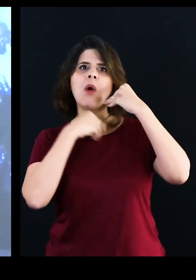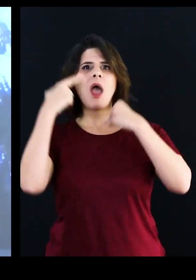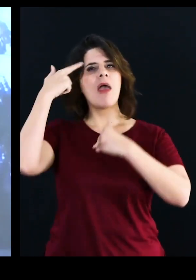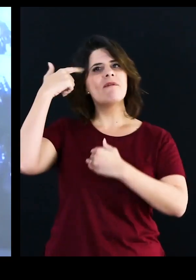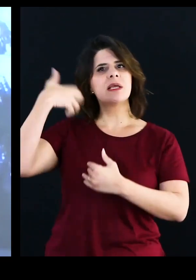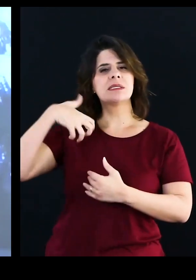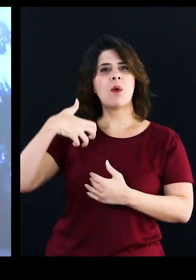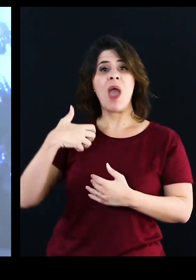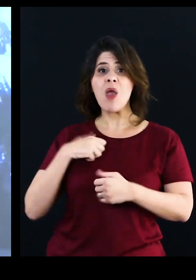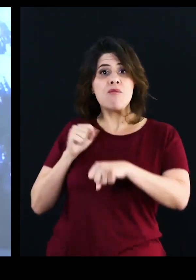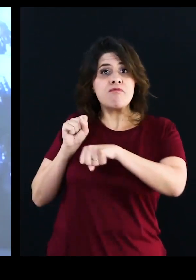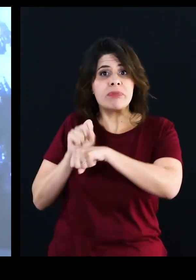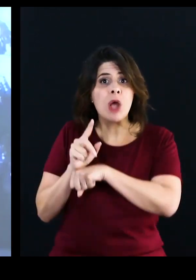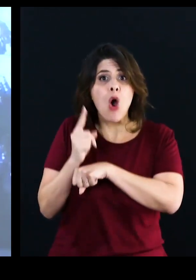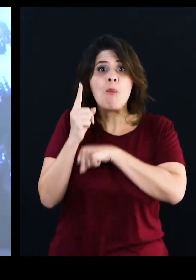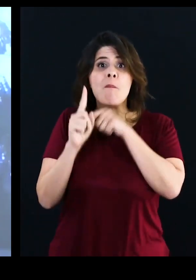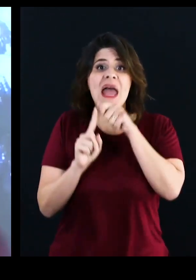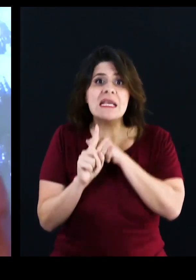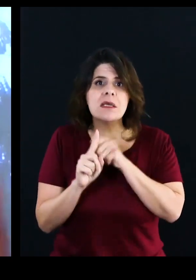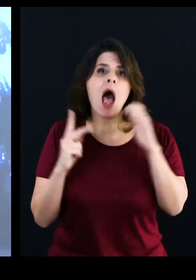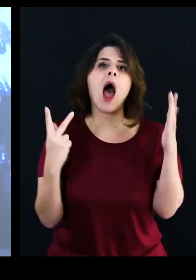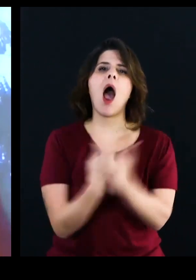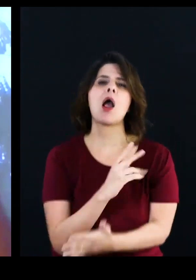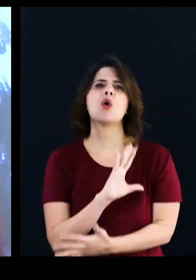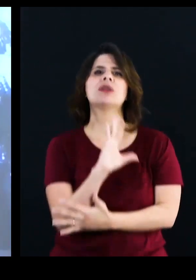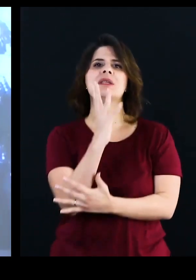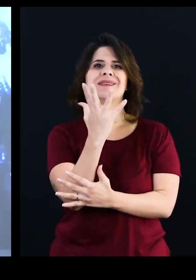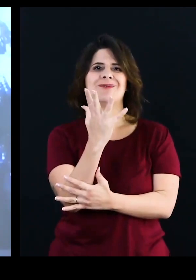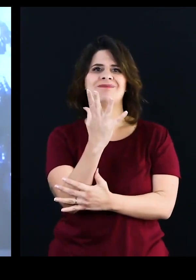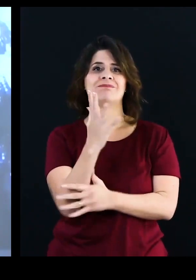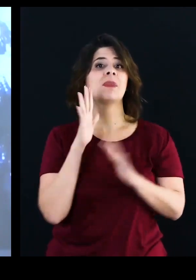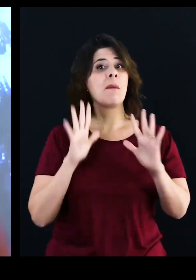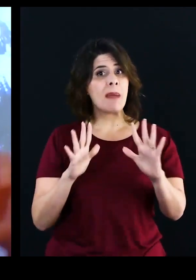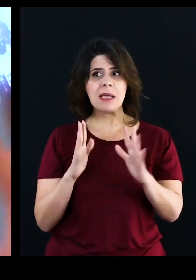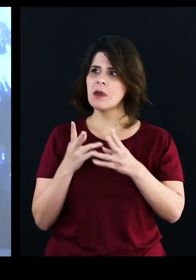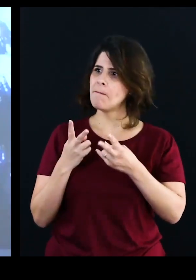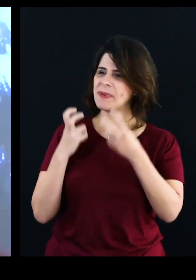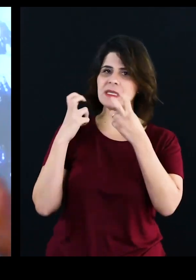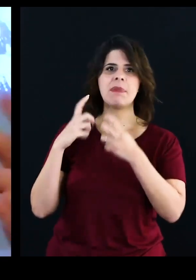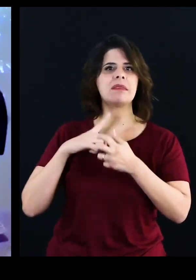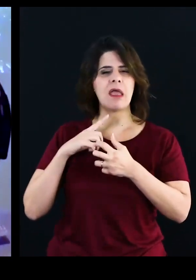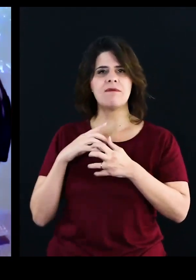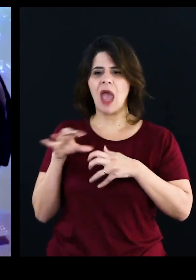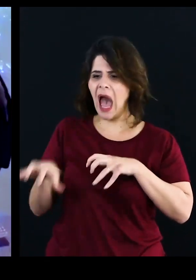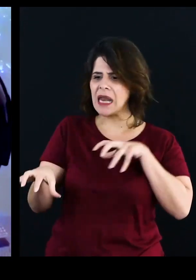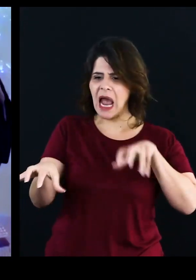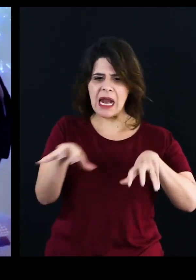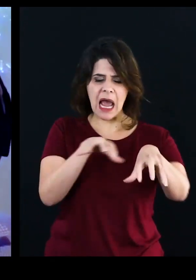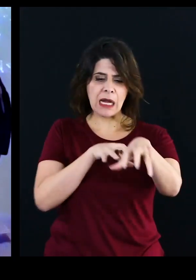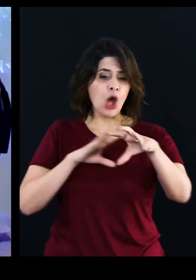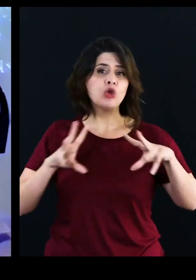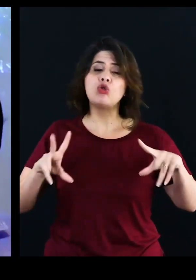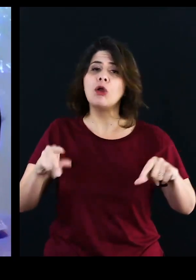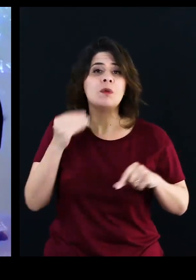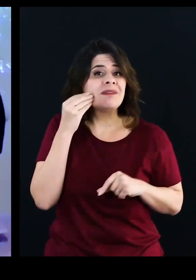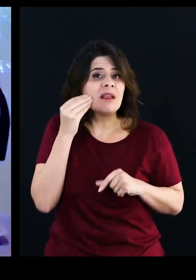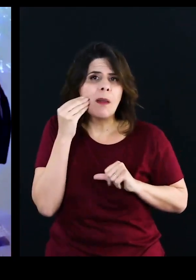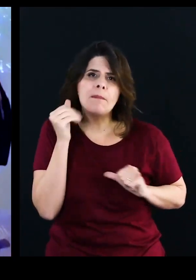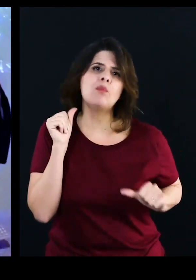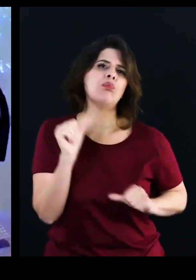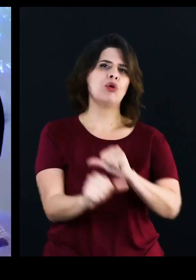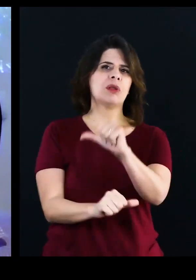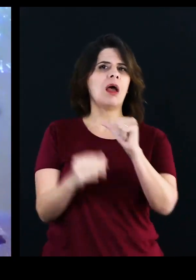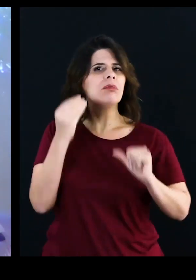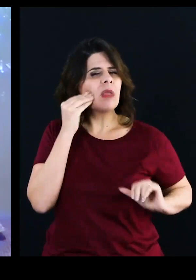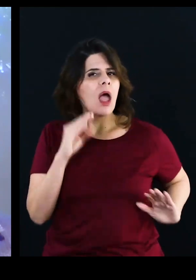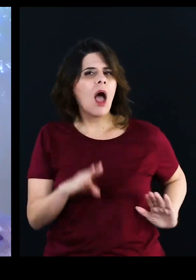mês de empresa, mas eu vi uma energia dentro de vários setores da empresa querendo buscar uma transformação e contribuir para